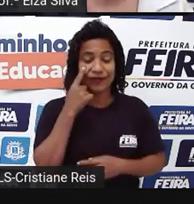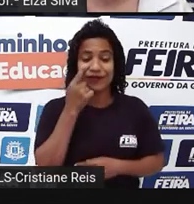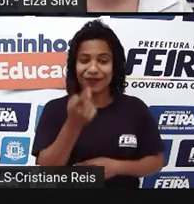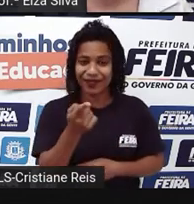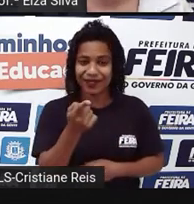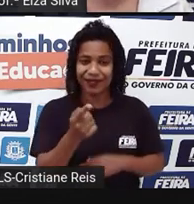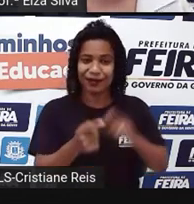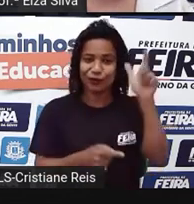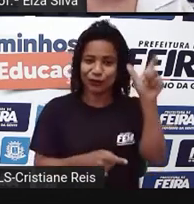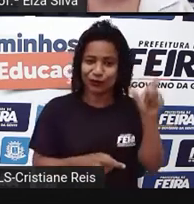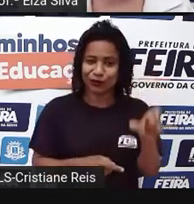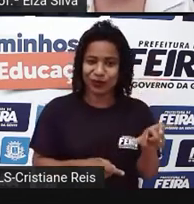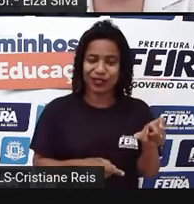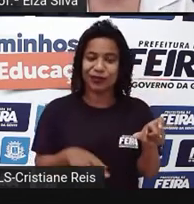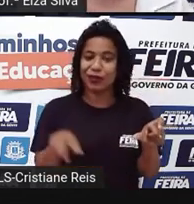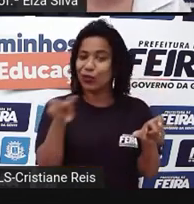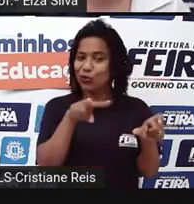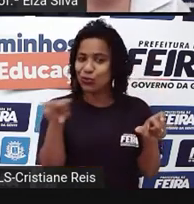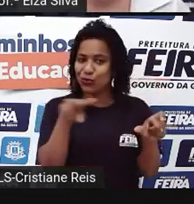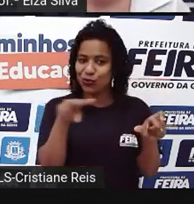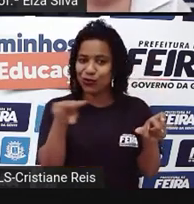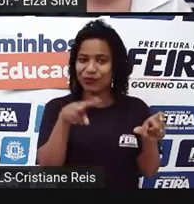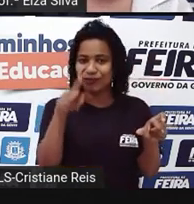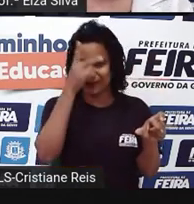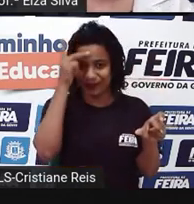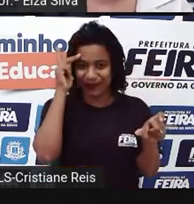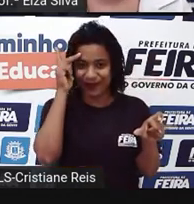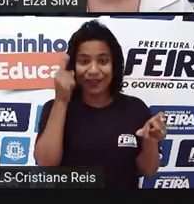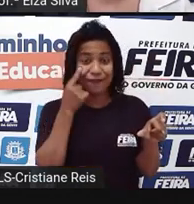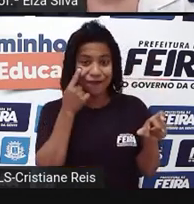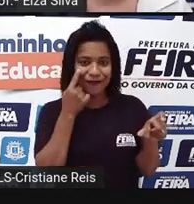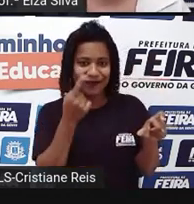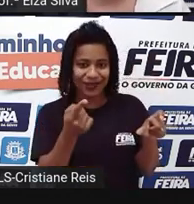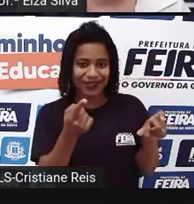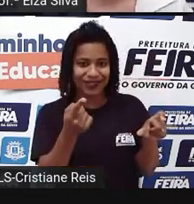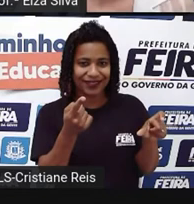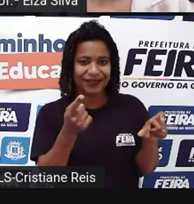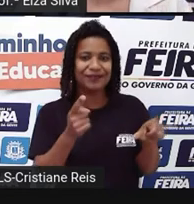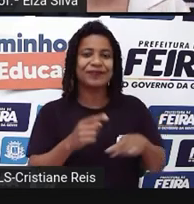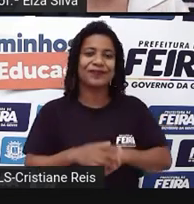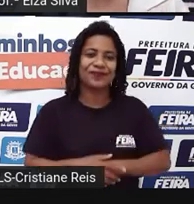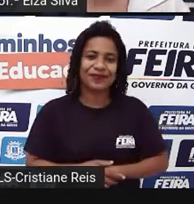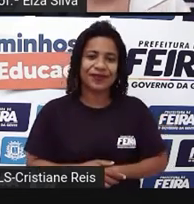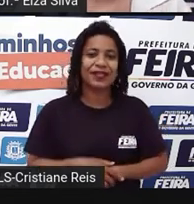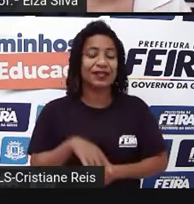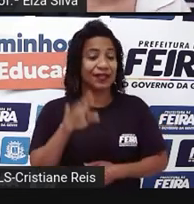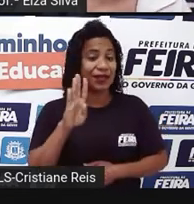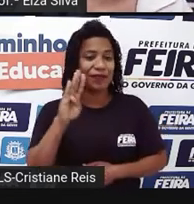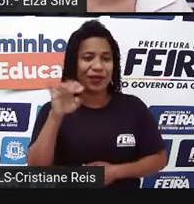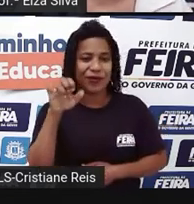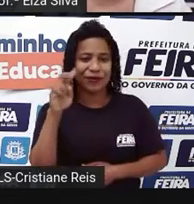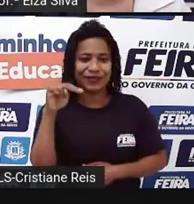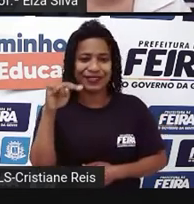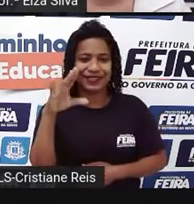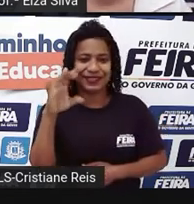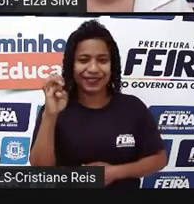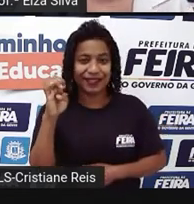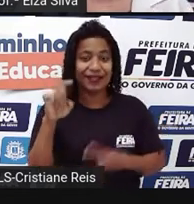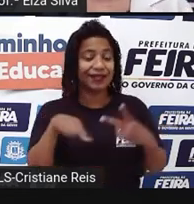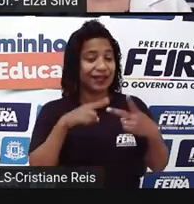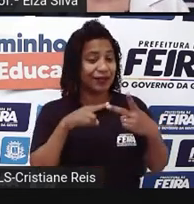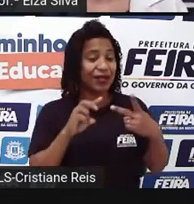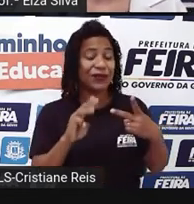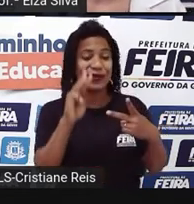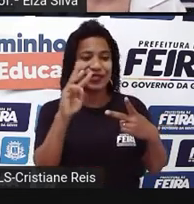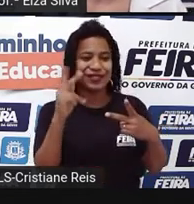no plural, né? Porque eu tenho duas pessoas compondo o meu sujeito, Beyoncé and Whitney Houston.